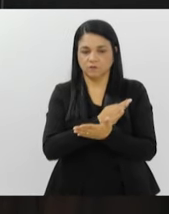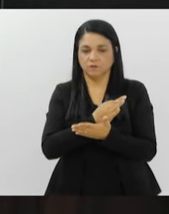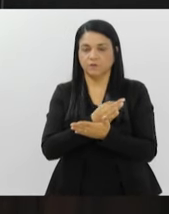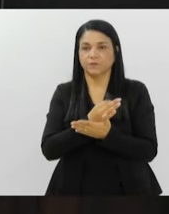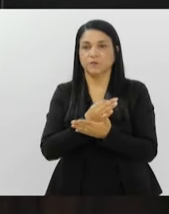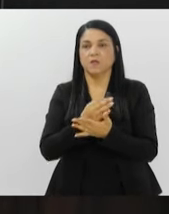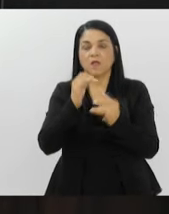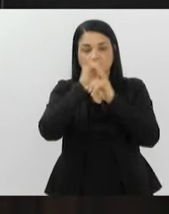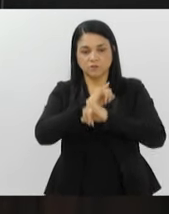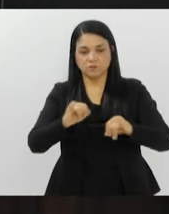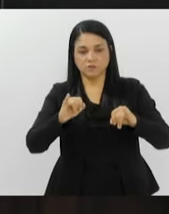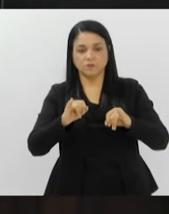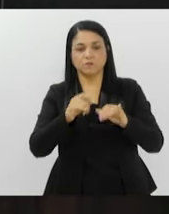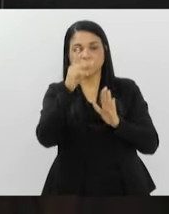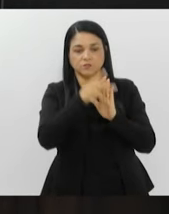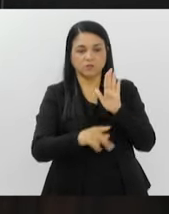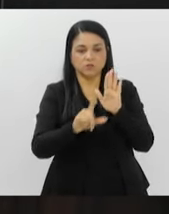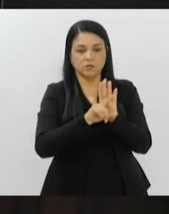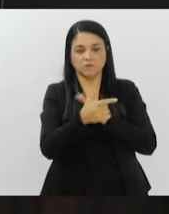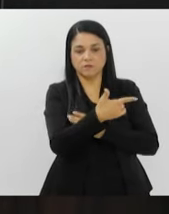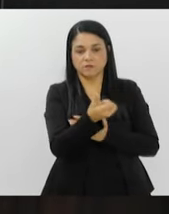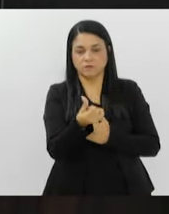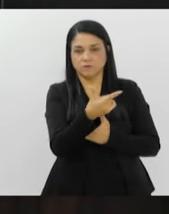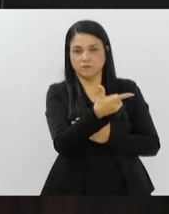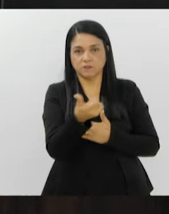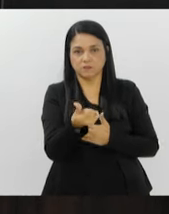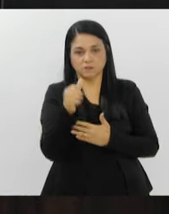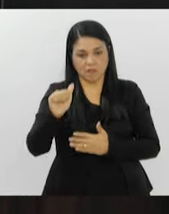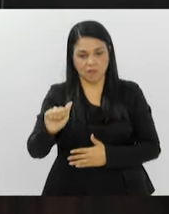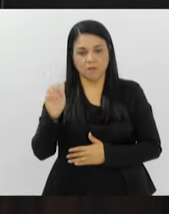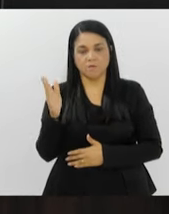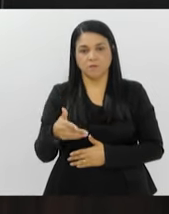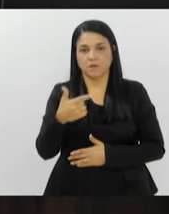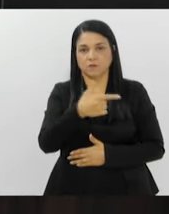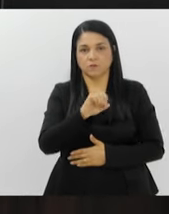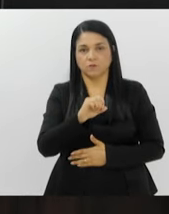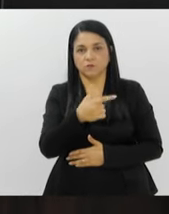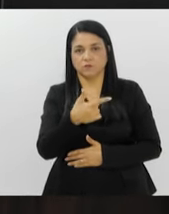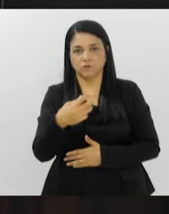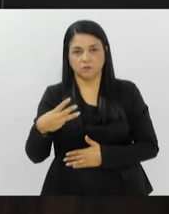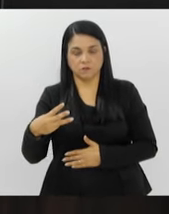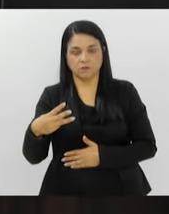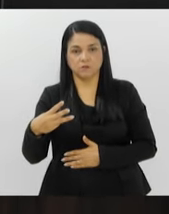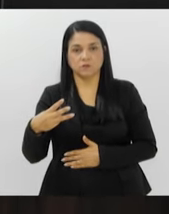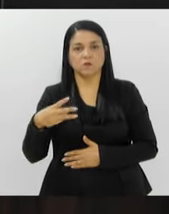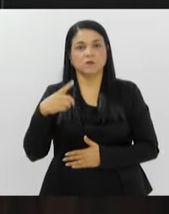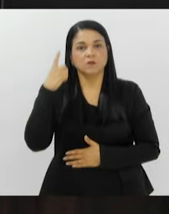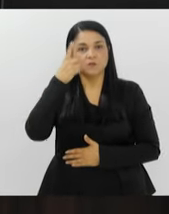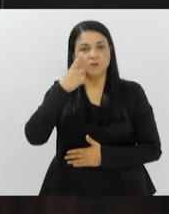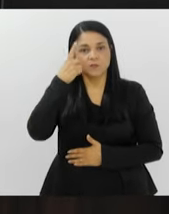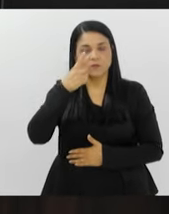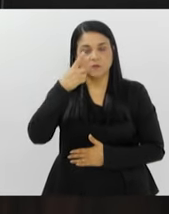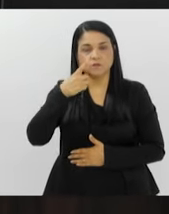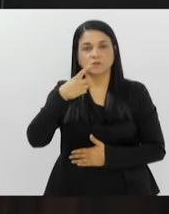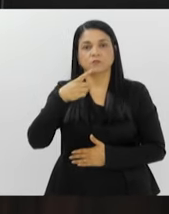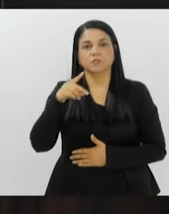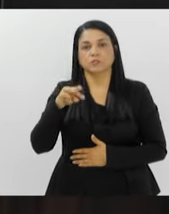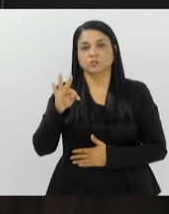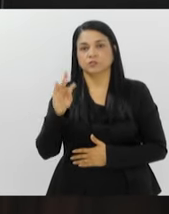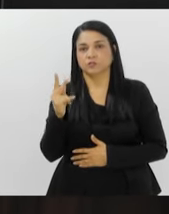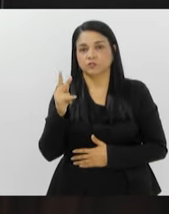autógrafo anuncio o projeto de lei número 2626 a de 2023 de autoria do deputado Thiago